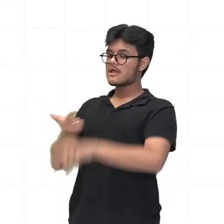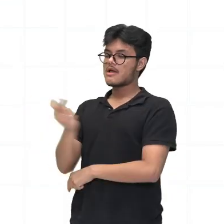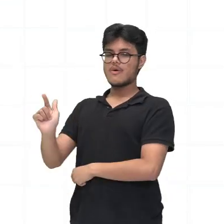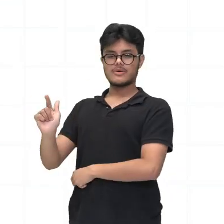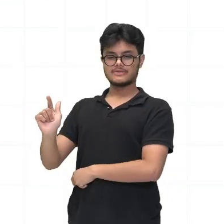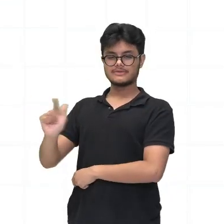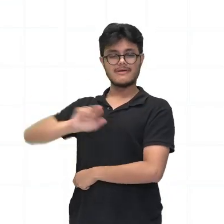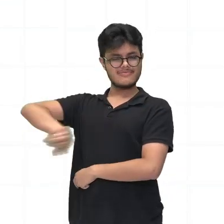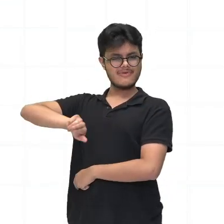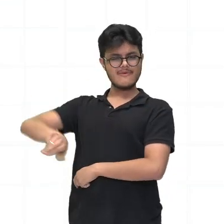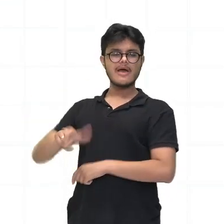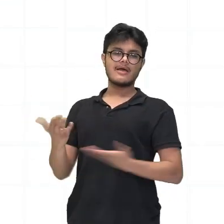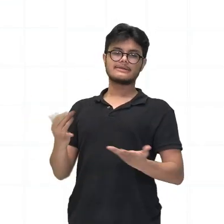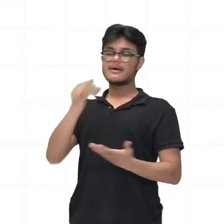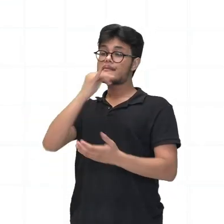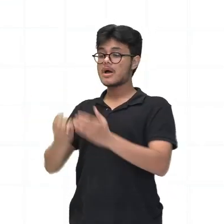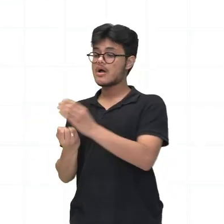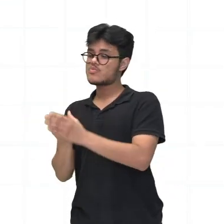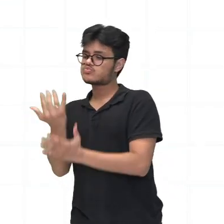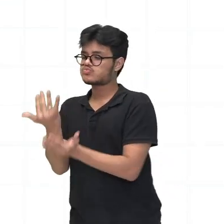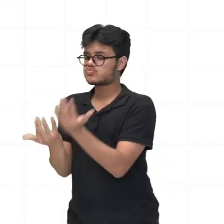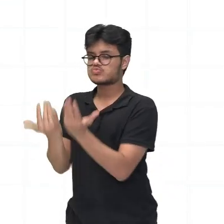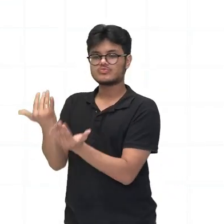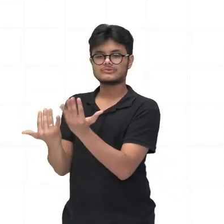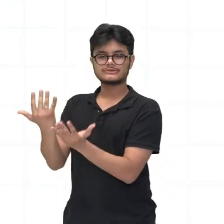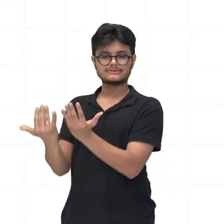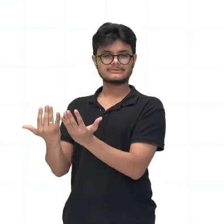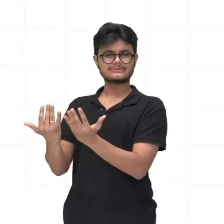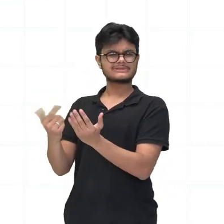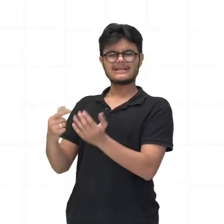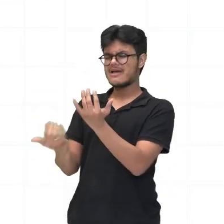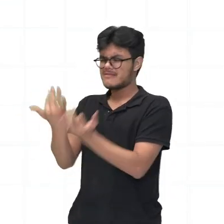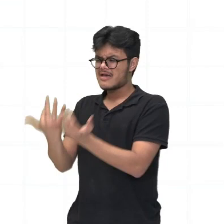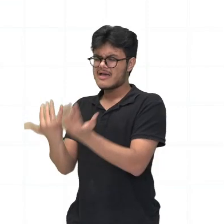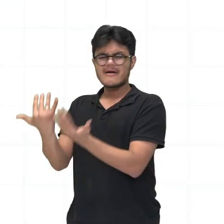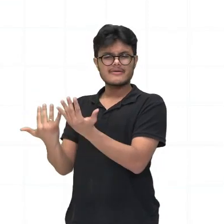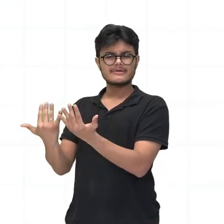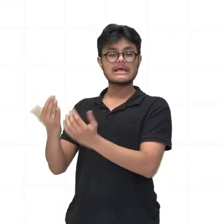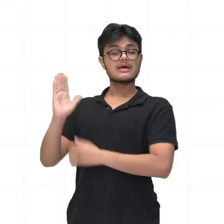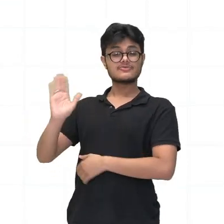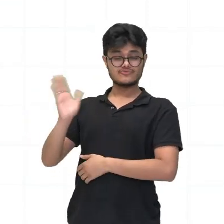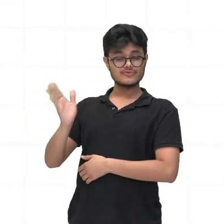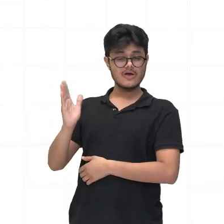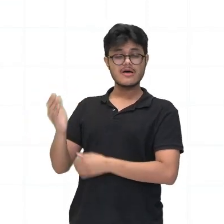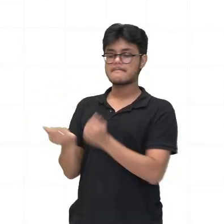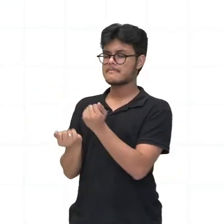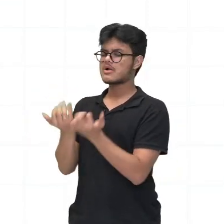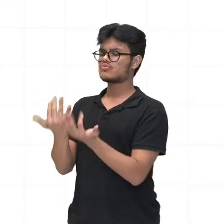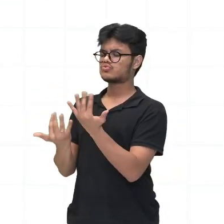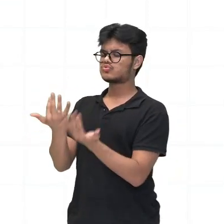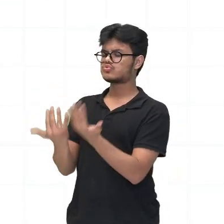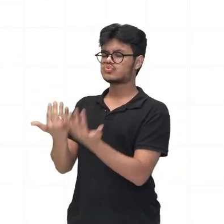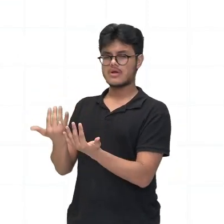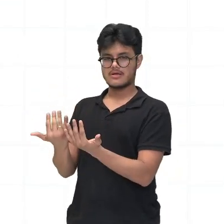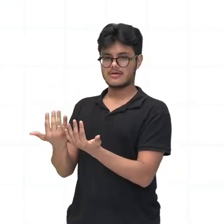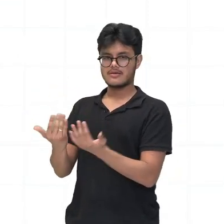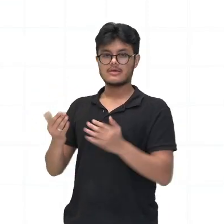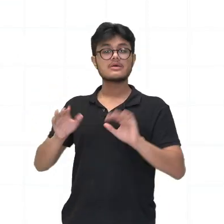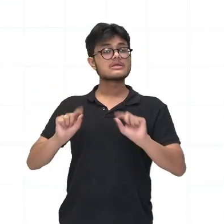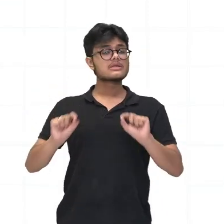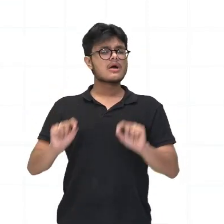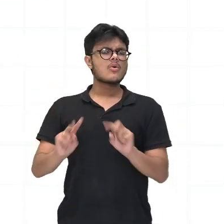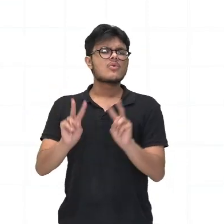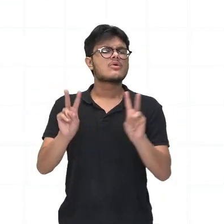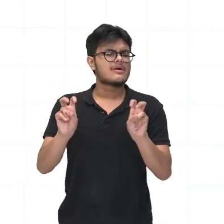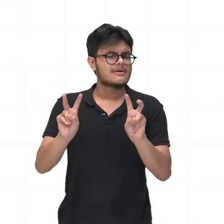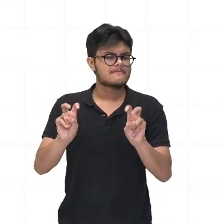aí, a chama, só para vê-las, já se levanta a bailar. Ora, a chama em questão é